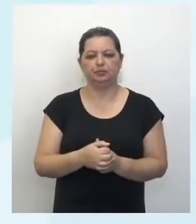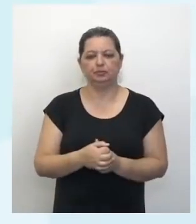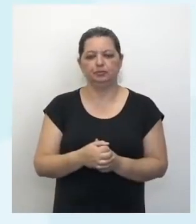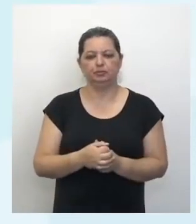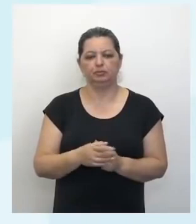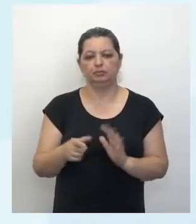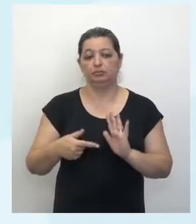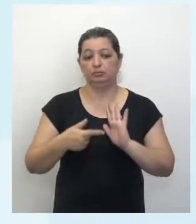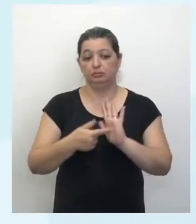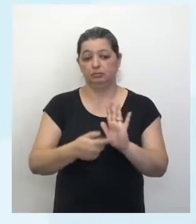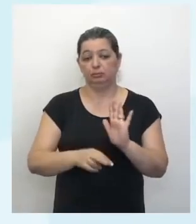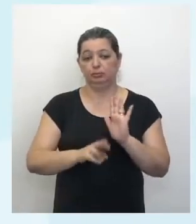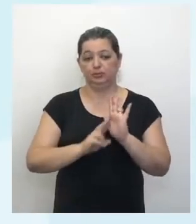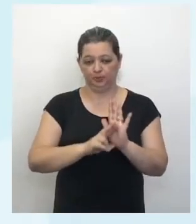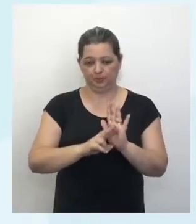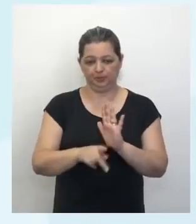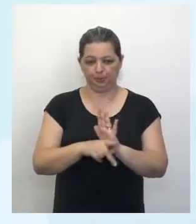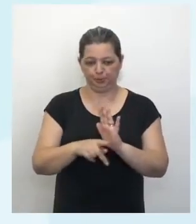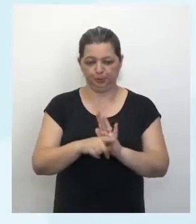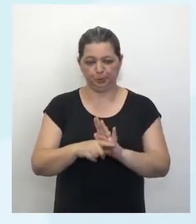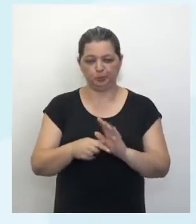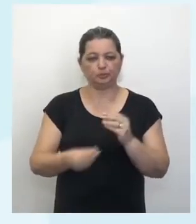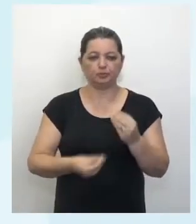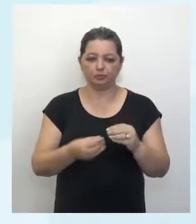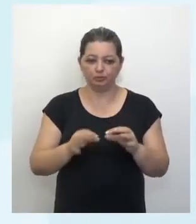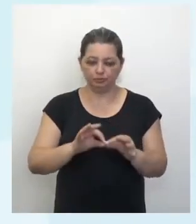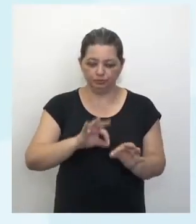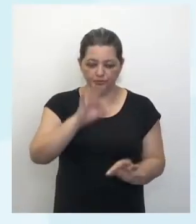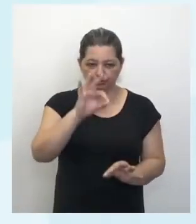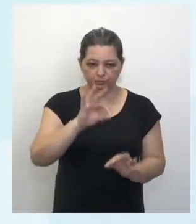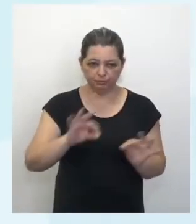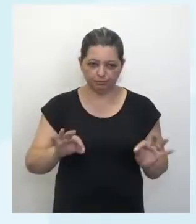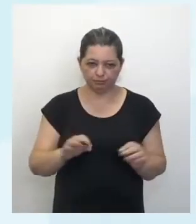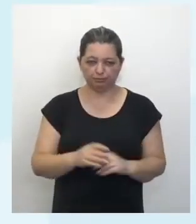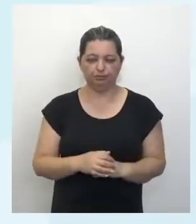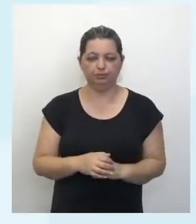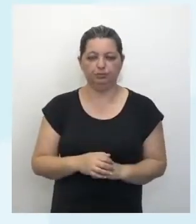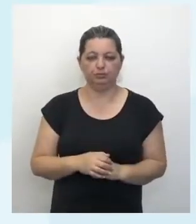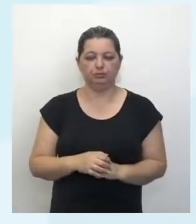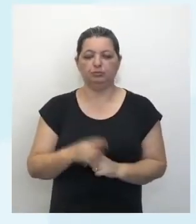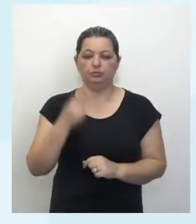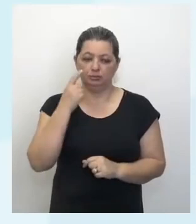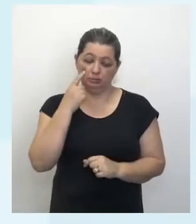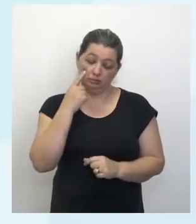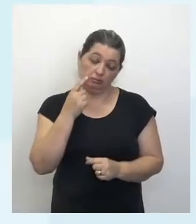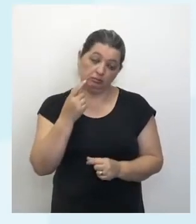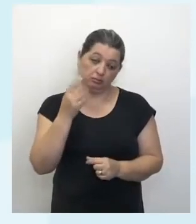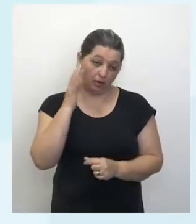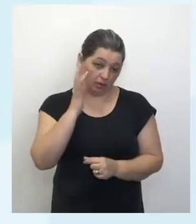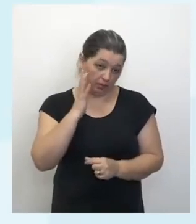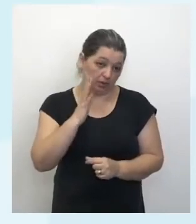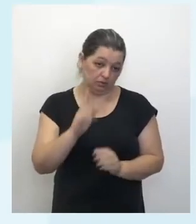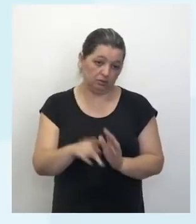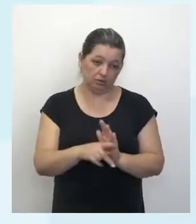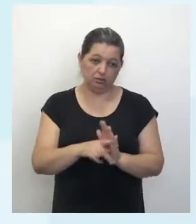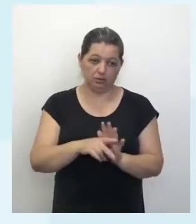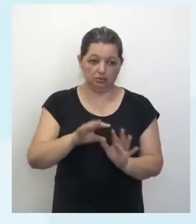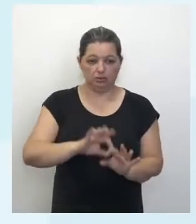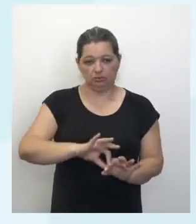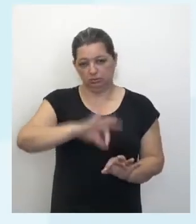uma representação do teorema para vocês. Bom, eu estou considerando que este seja o poste, tá certo? A altura do